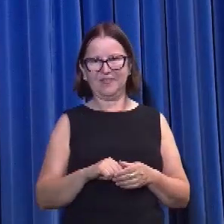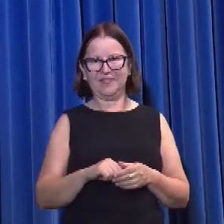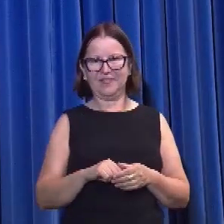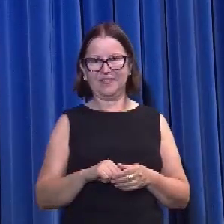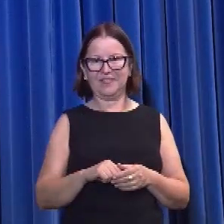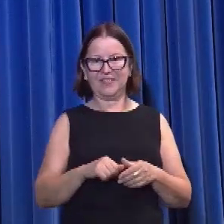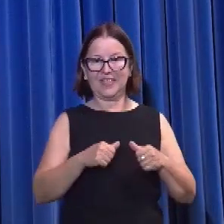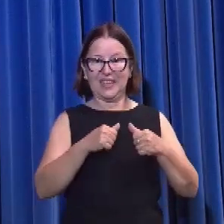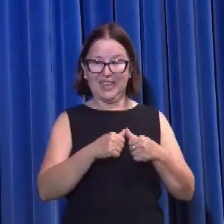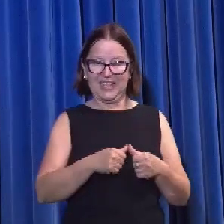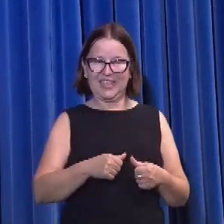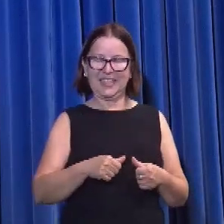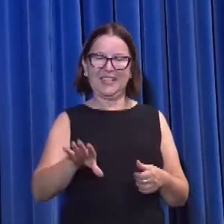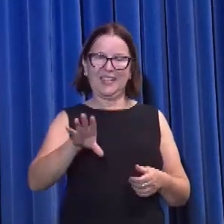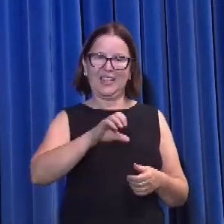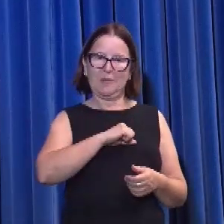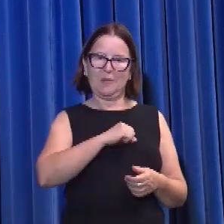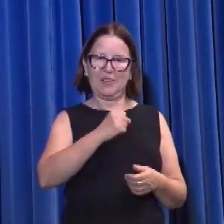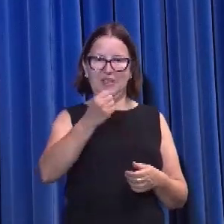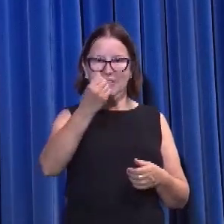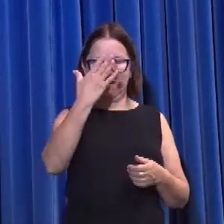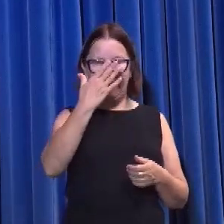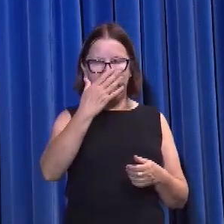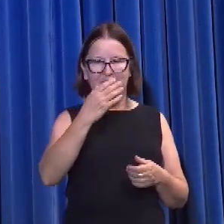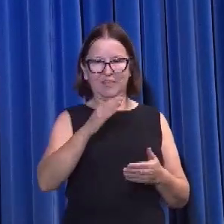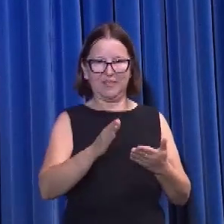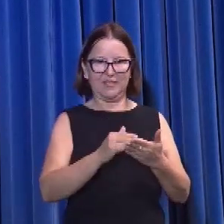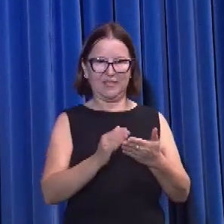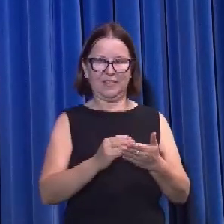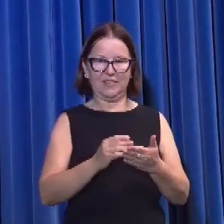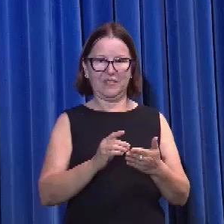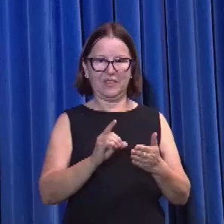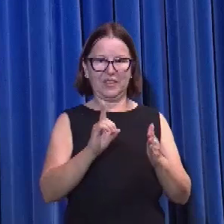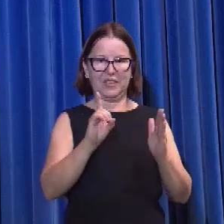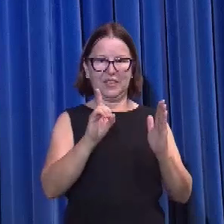amor revelado em Deuteronômio, capítulo